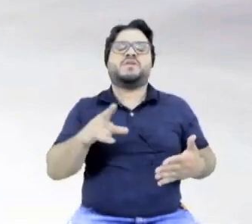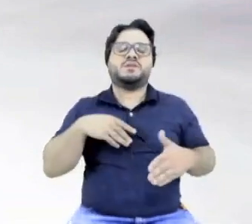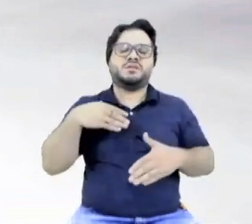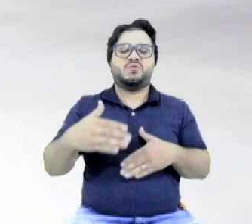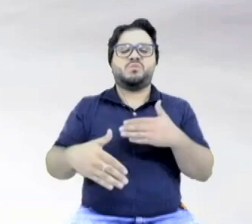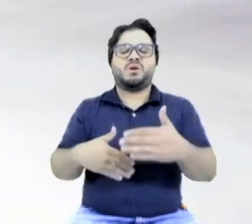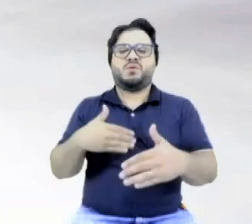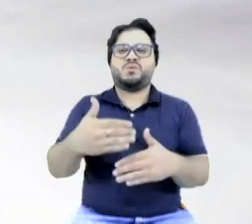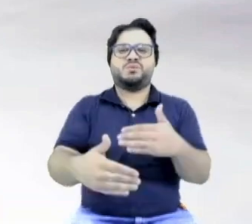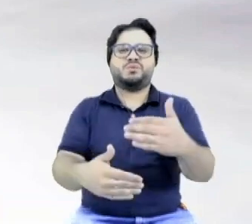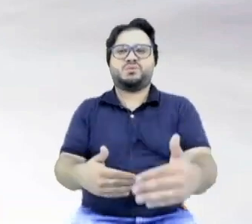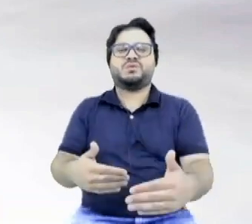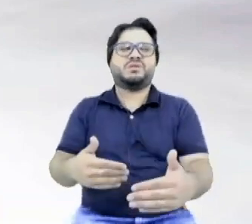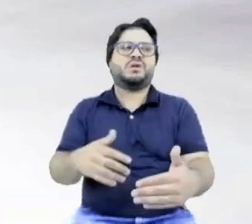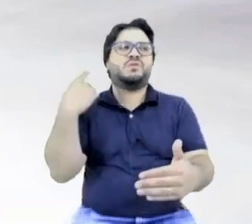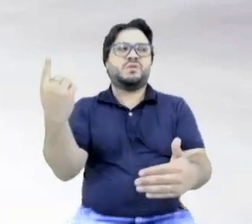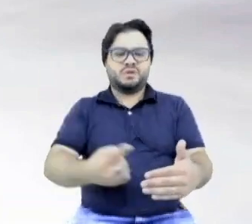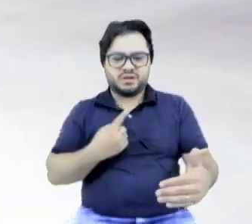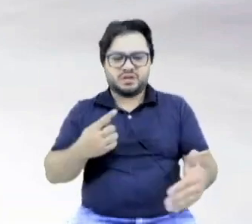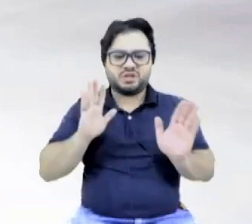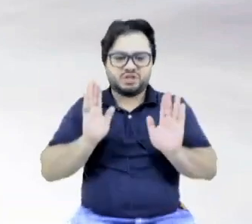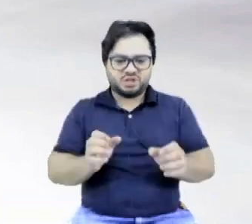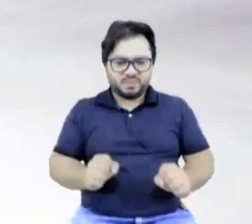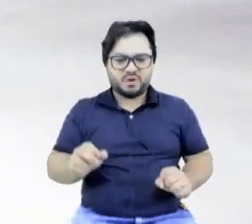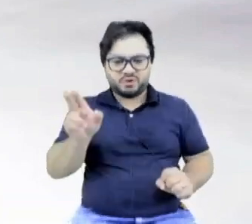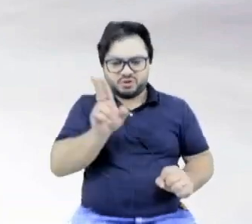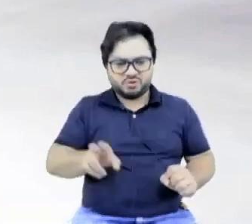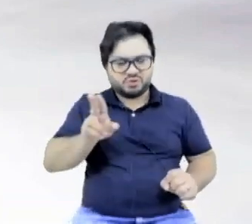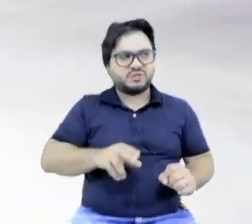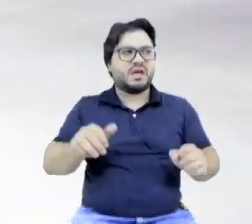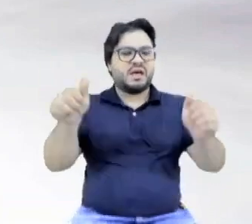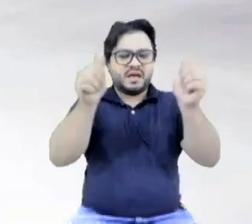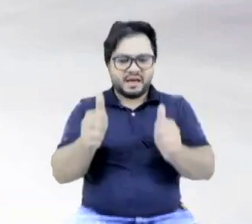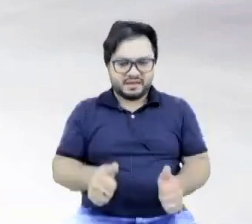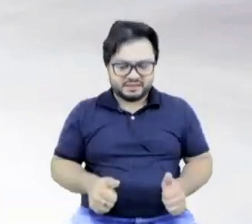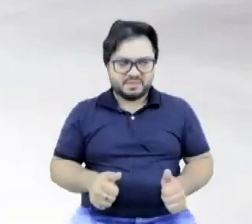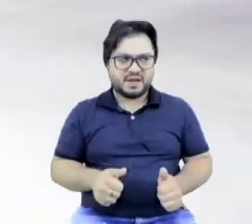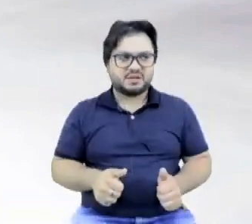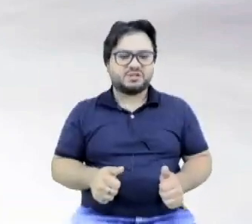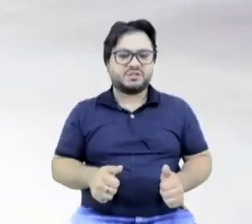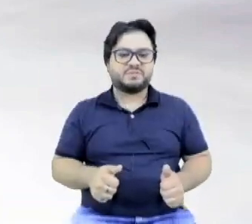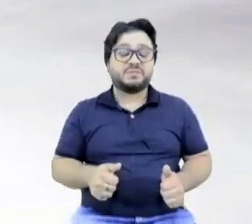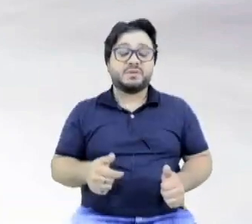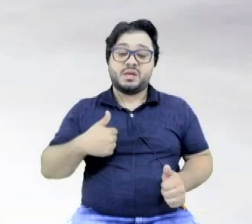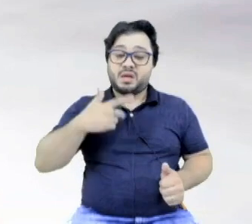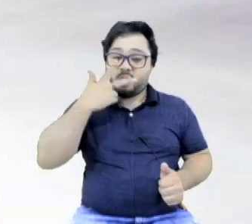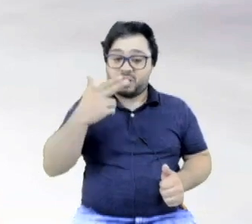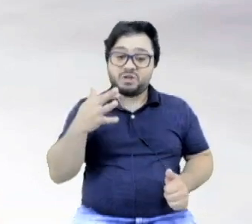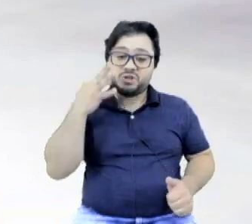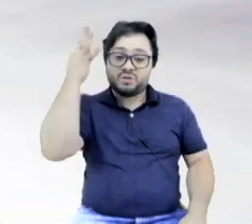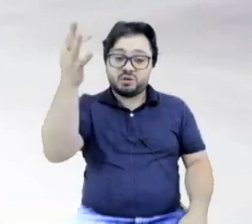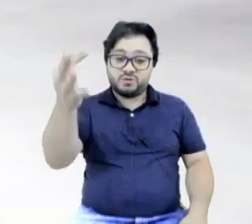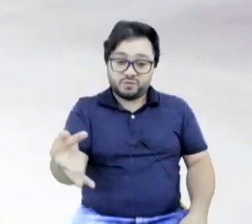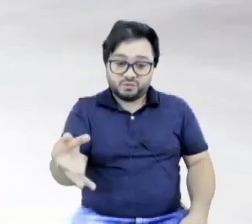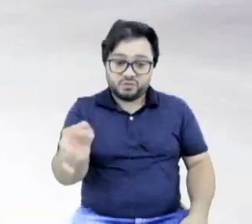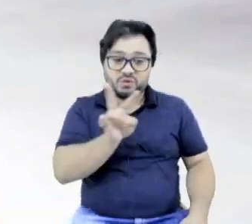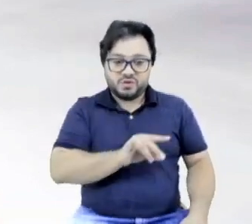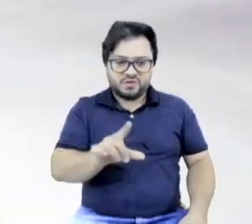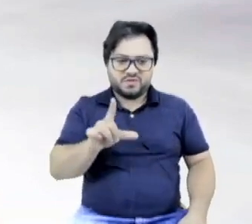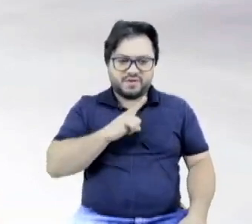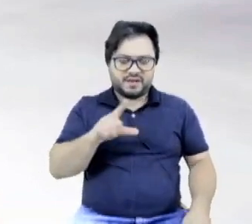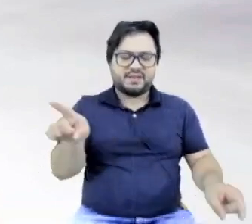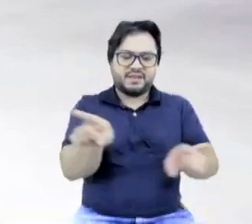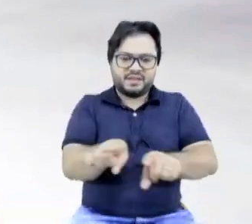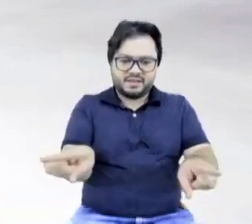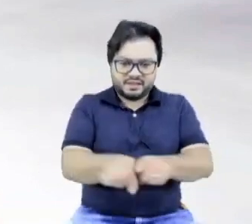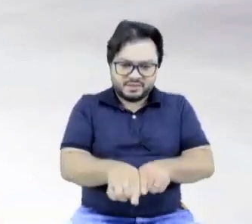construção de que a gente já possa utilizar essas imagens. Eu acredito que no futuro virá